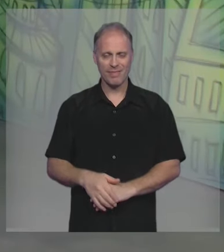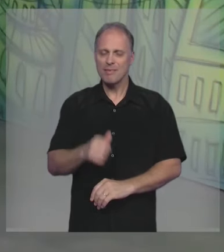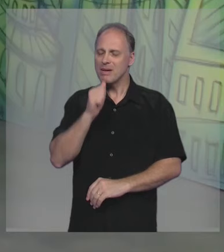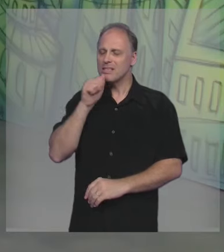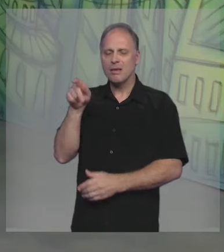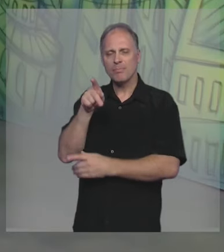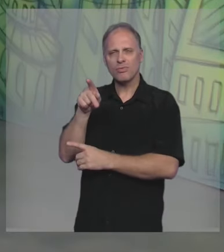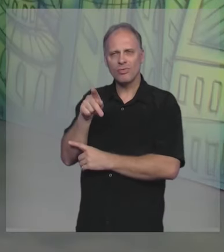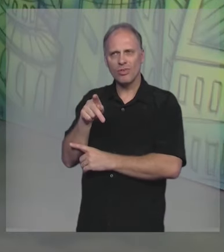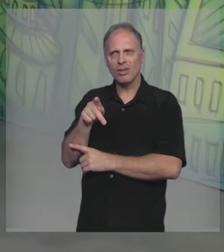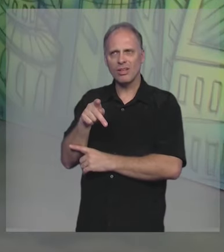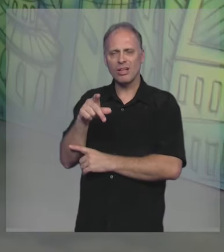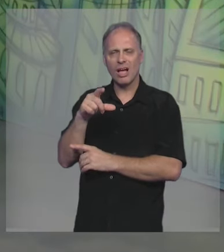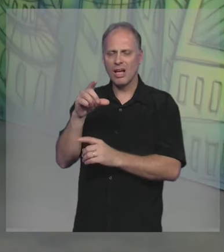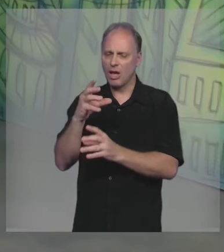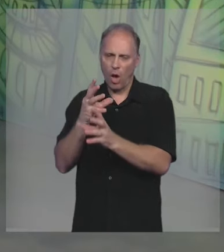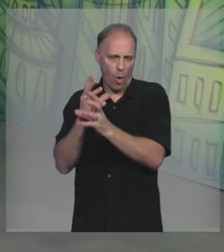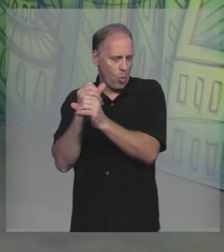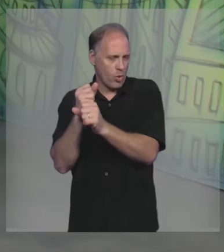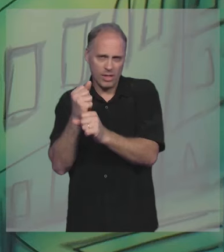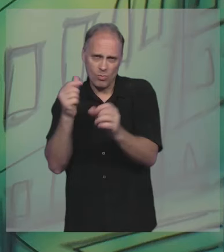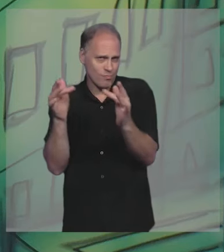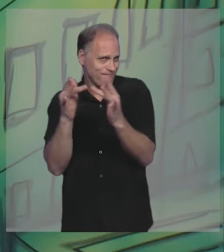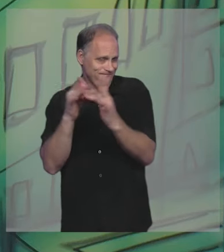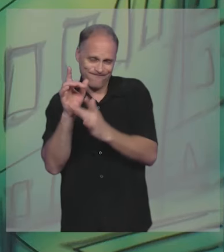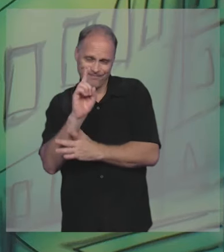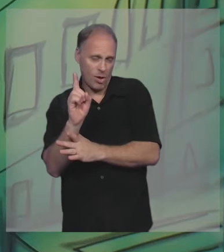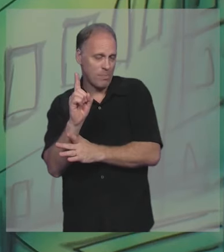mas aí a conta não fecha, né?